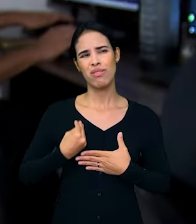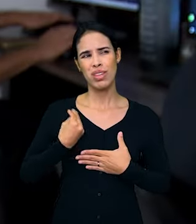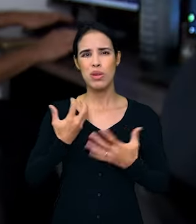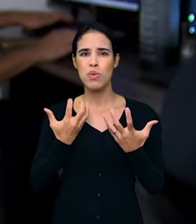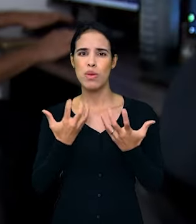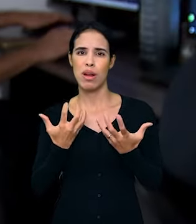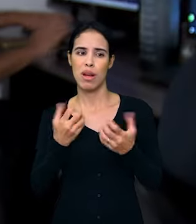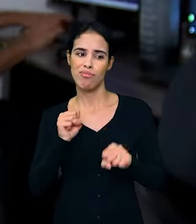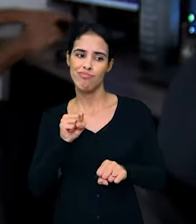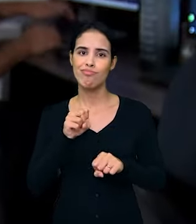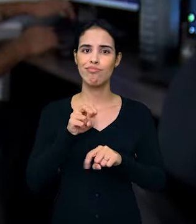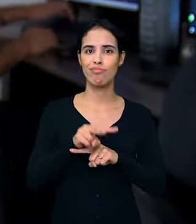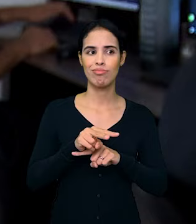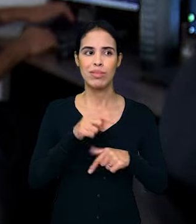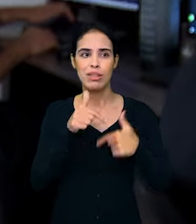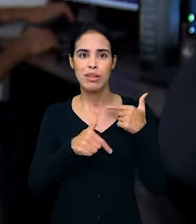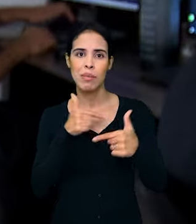uma ocupação, de ter